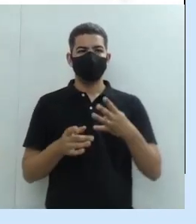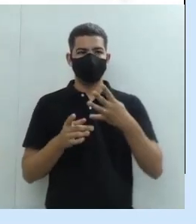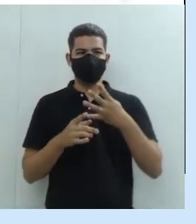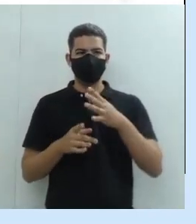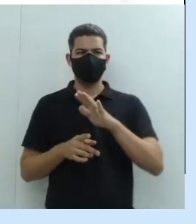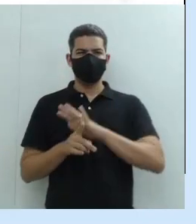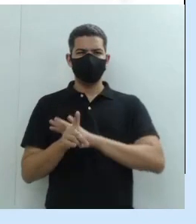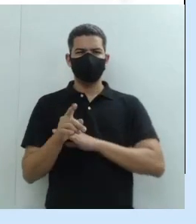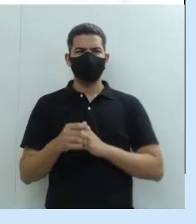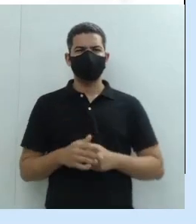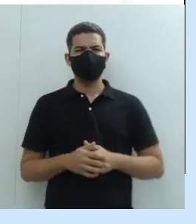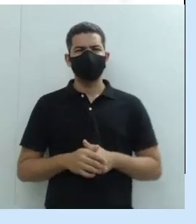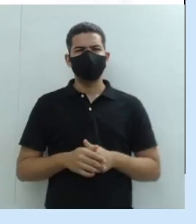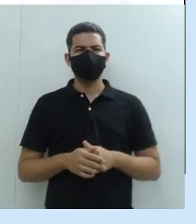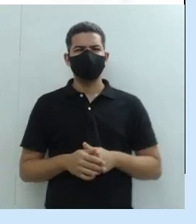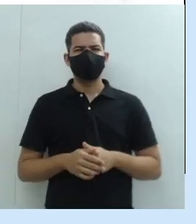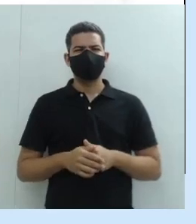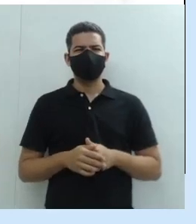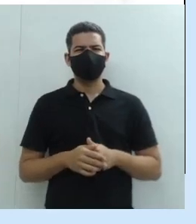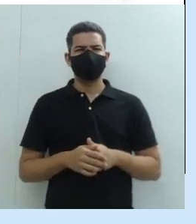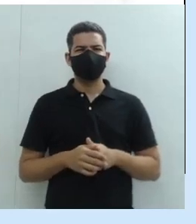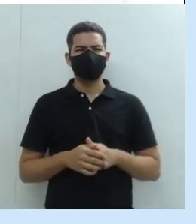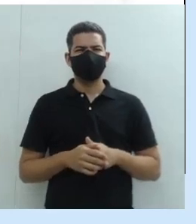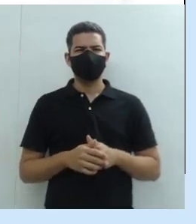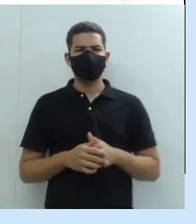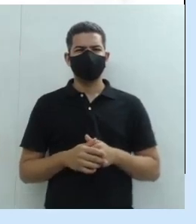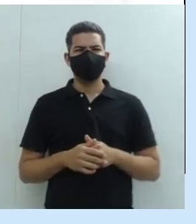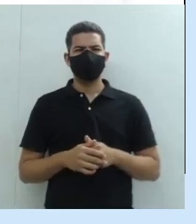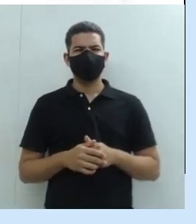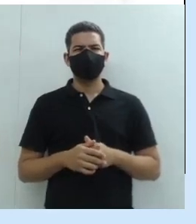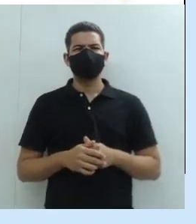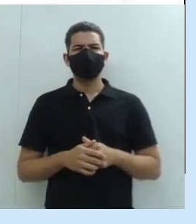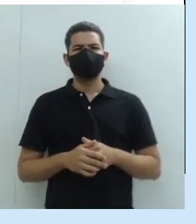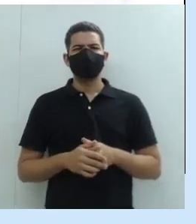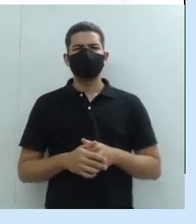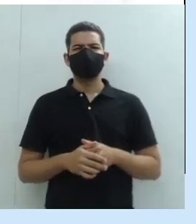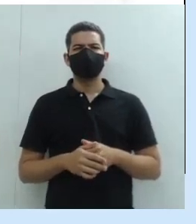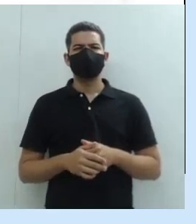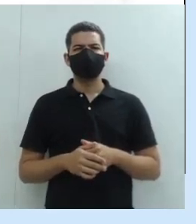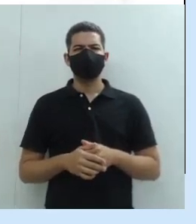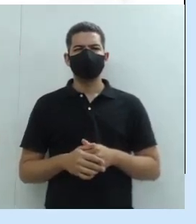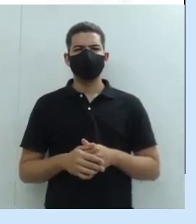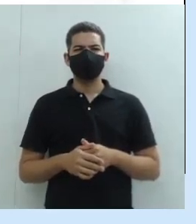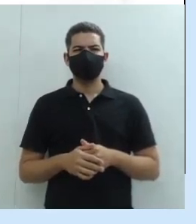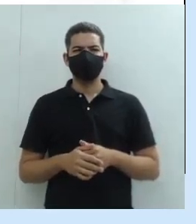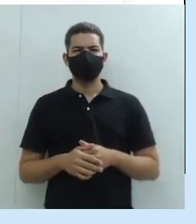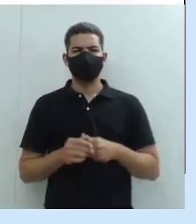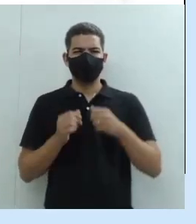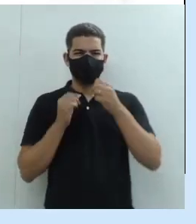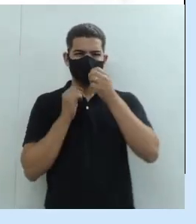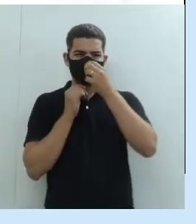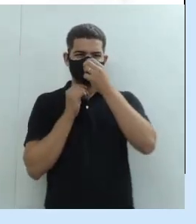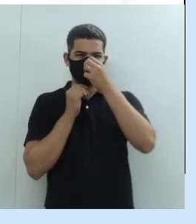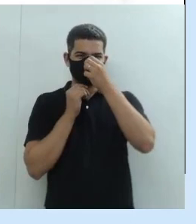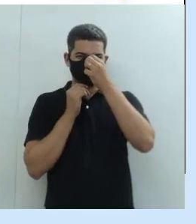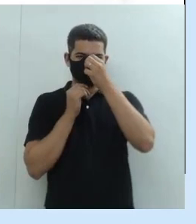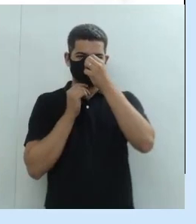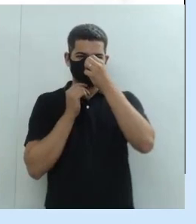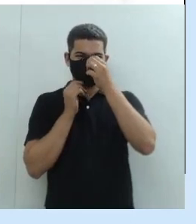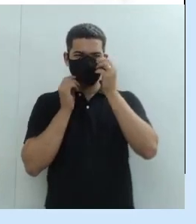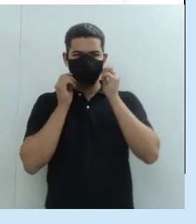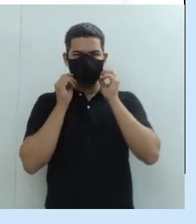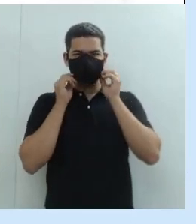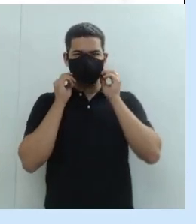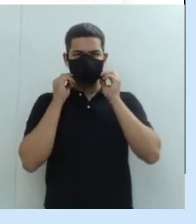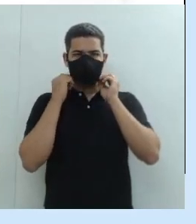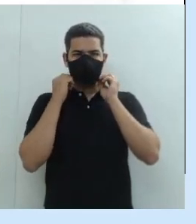última pergunta. Por que é importante para a construção do humor na história o leitor não saber